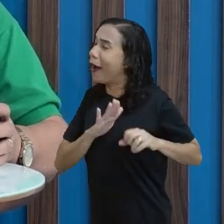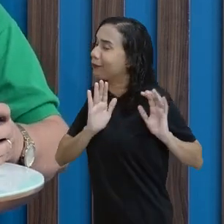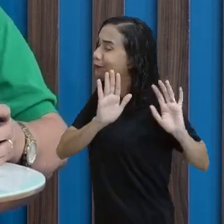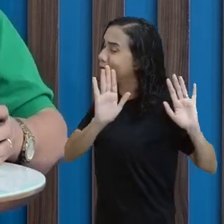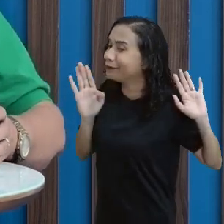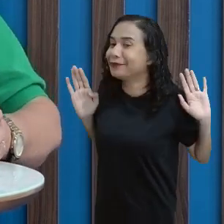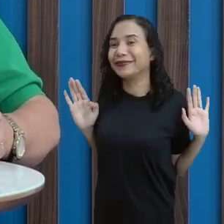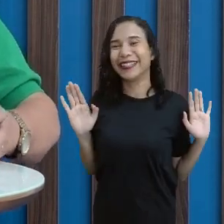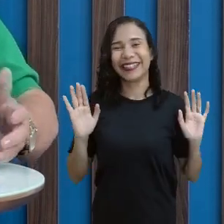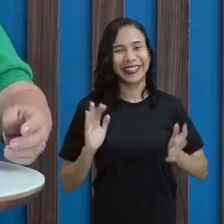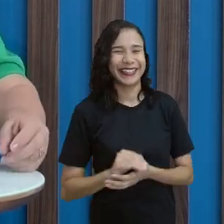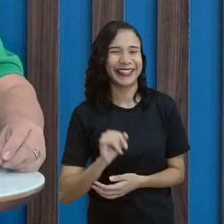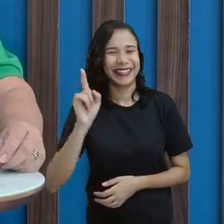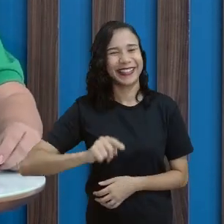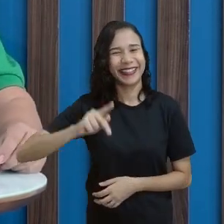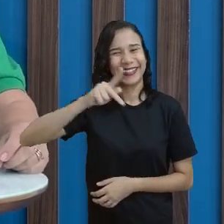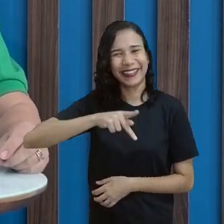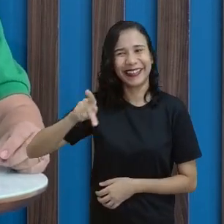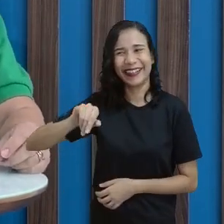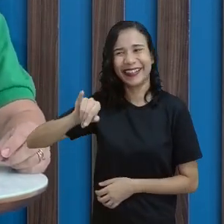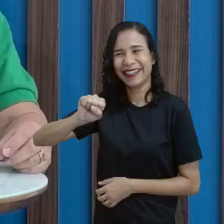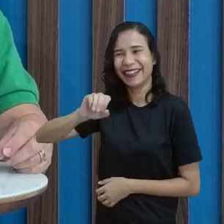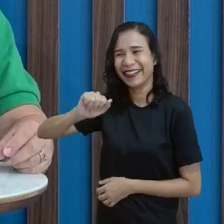das externas. Aí, professor Isabel.